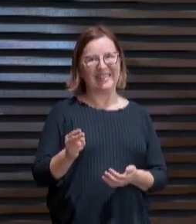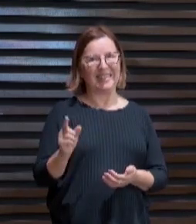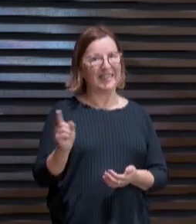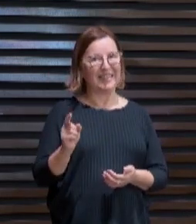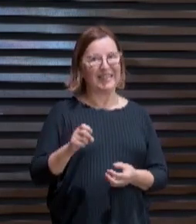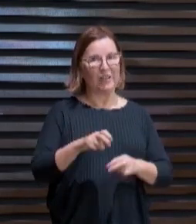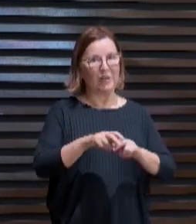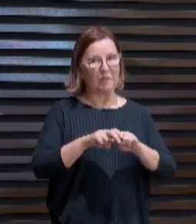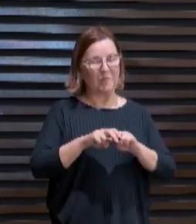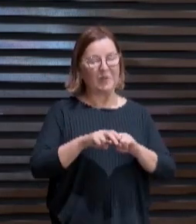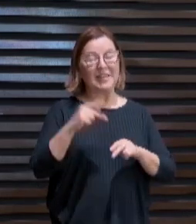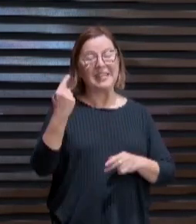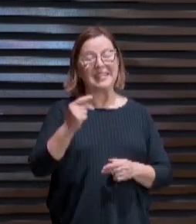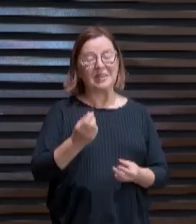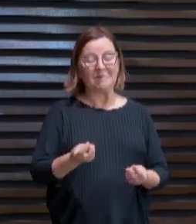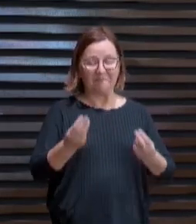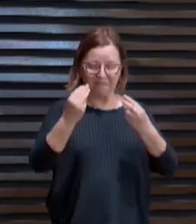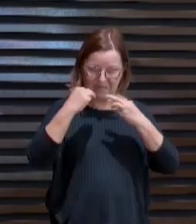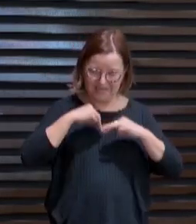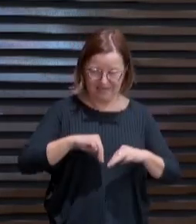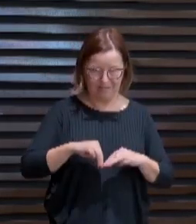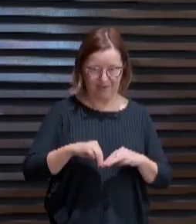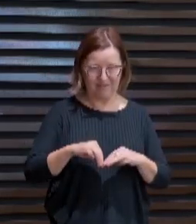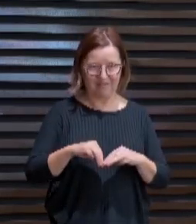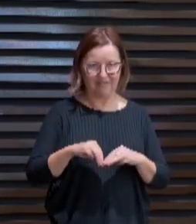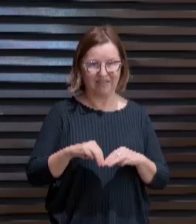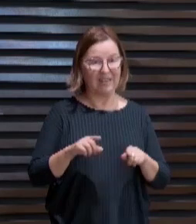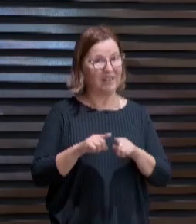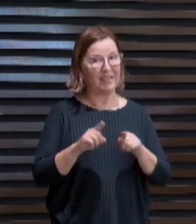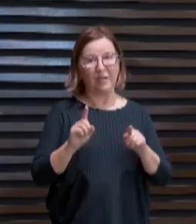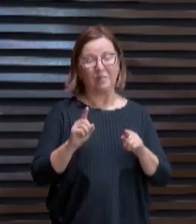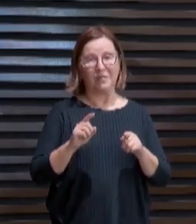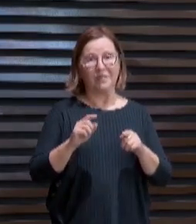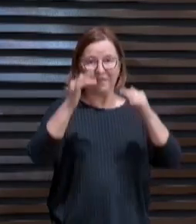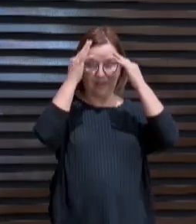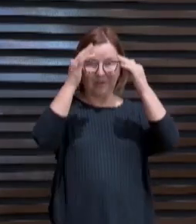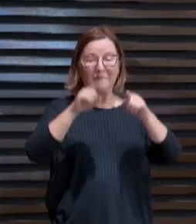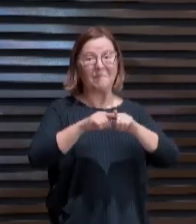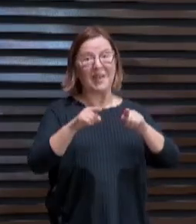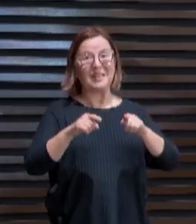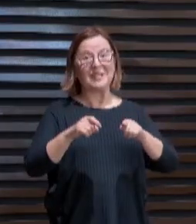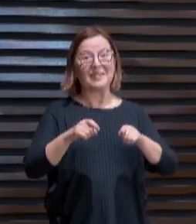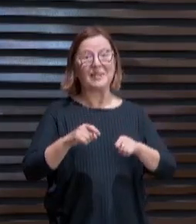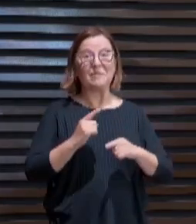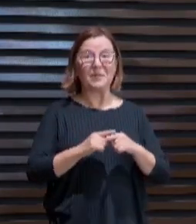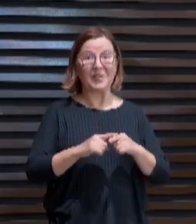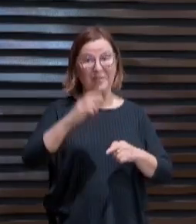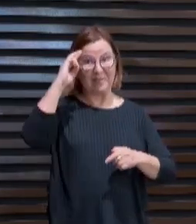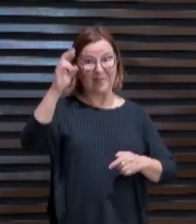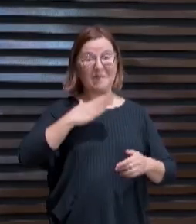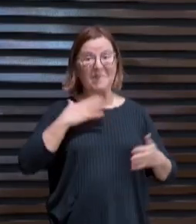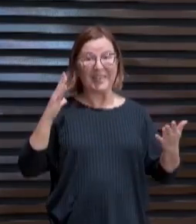não é por ser fiel até a morte que alguém é salvo. É por ter sido salvo que ele perseverará até a morte.